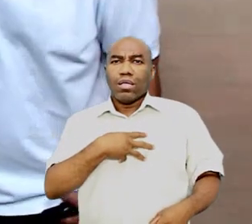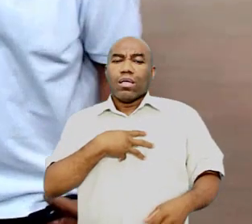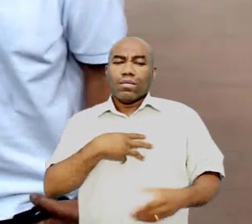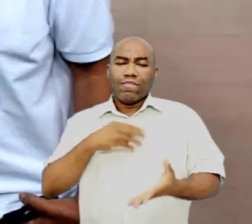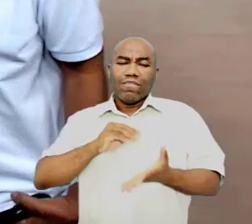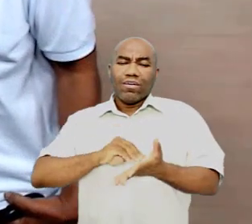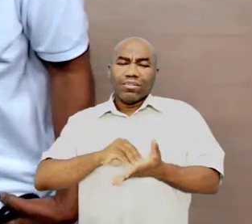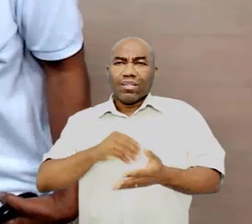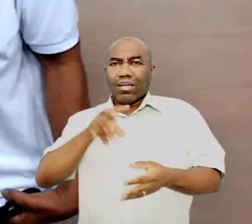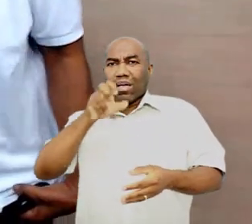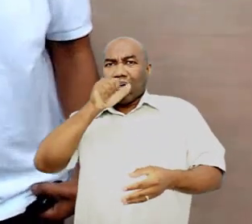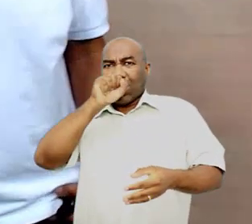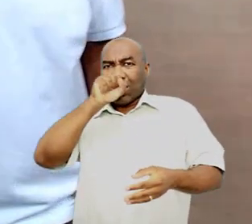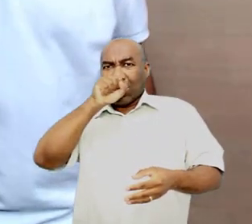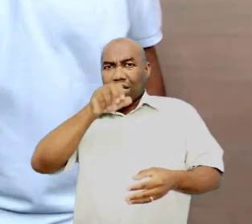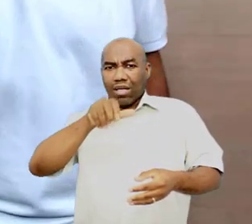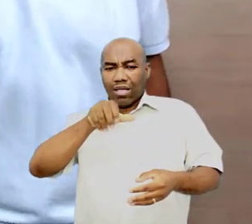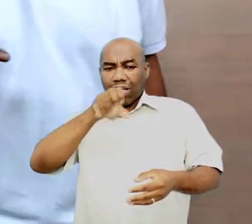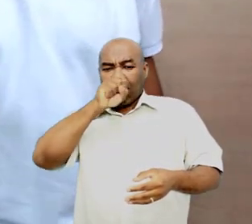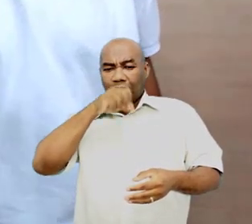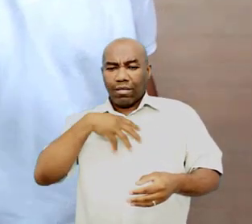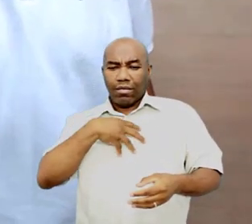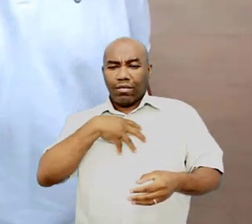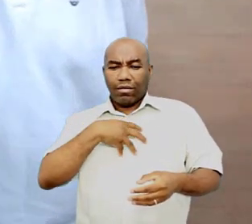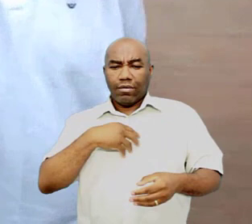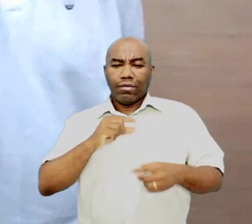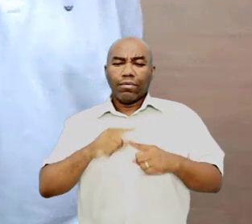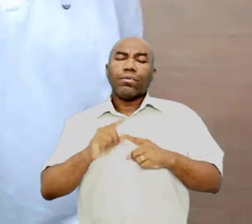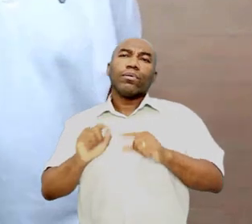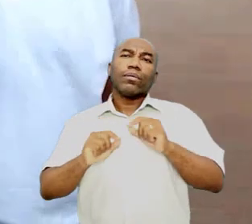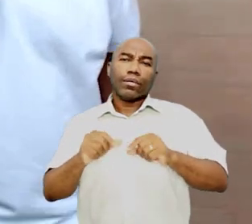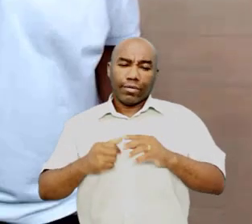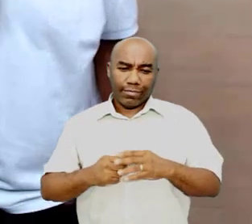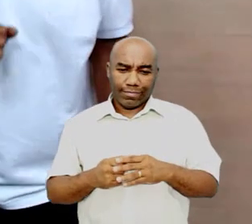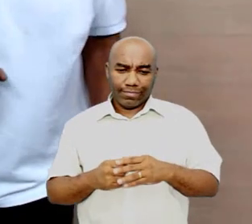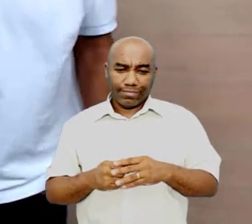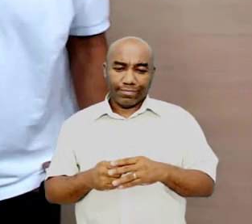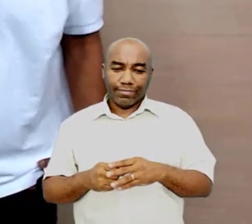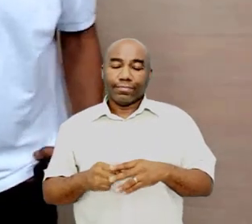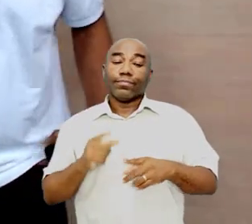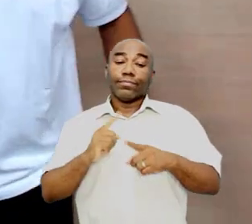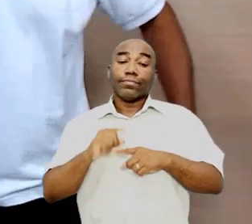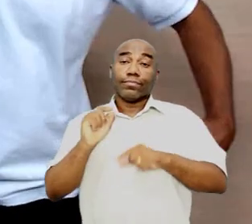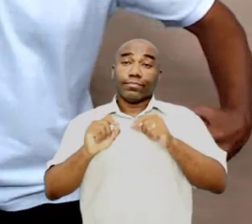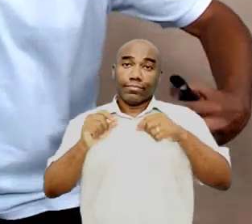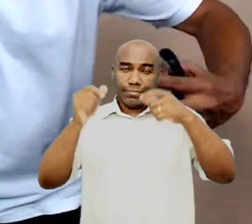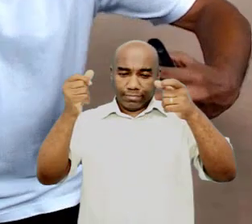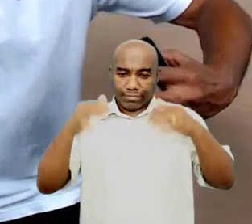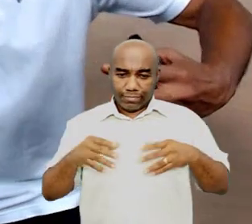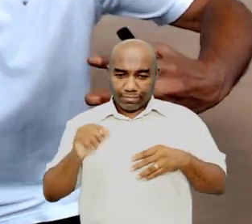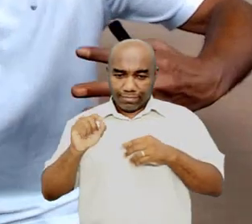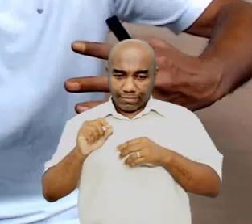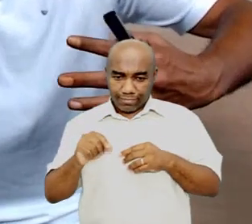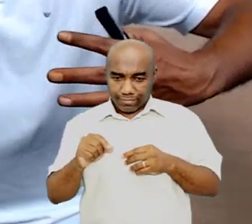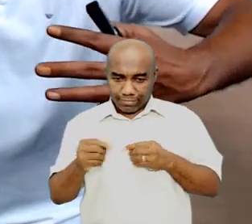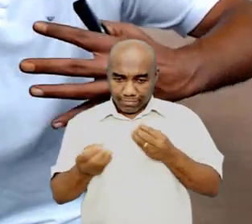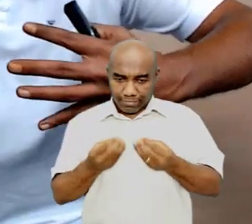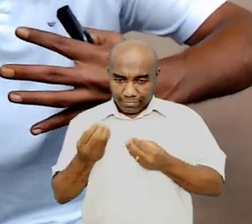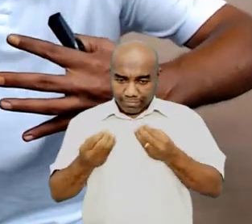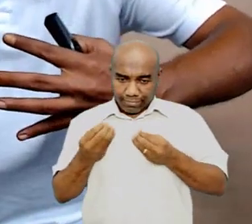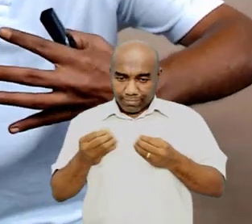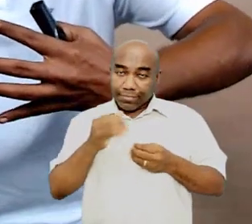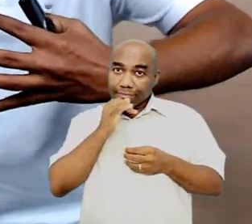Porque essa proteína, chamada de hemaglutinina, sabe o que ela faz? Ela pega as